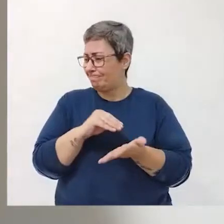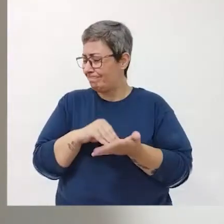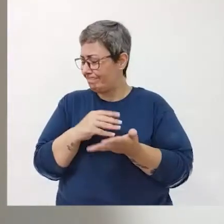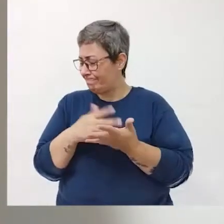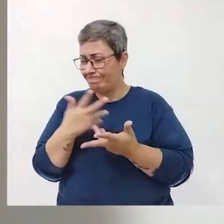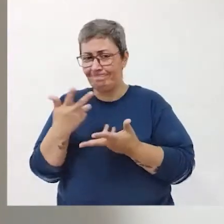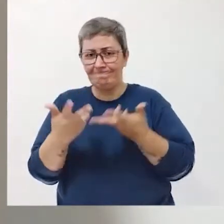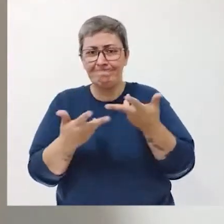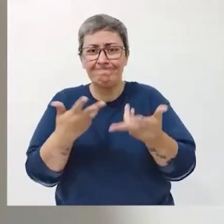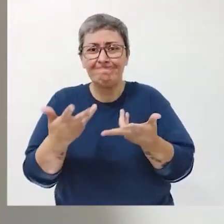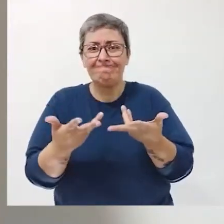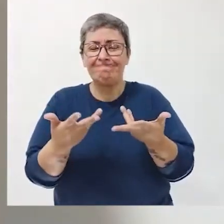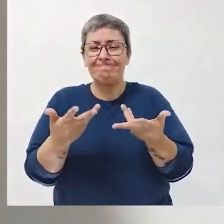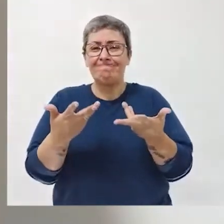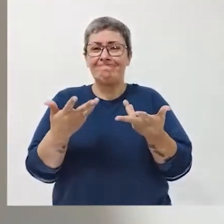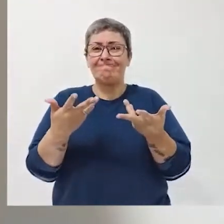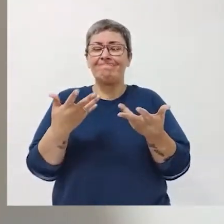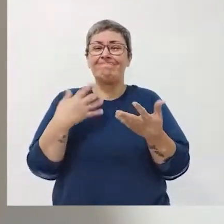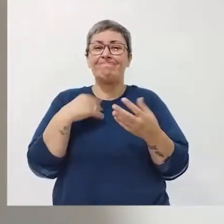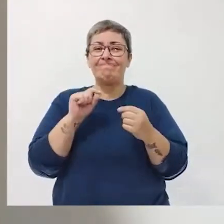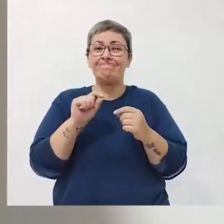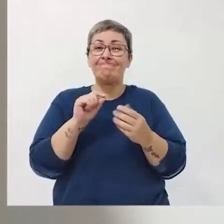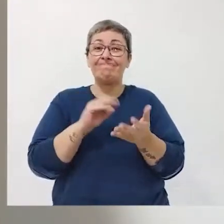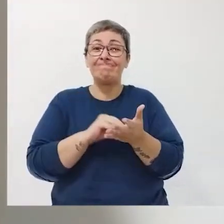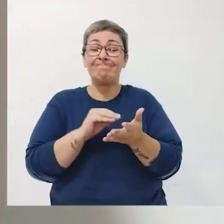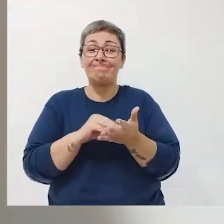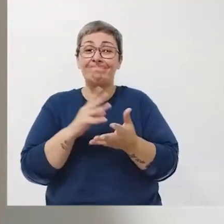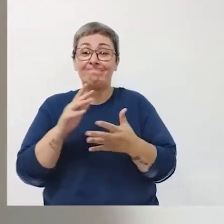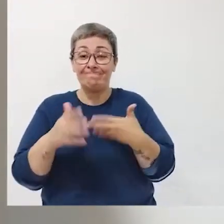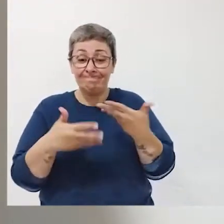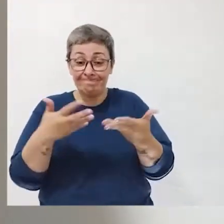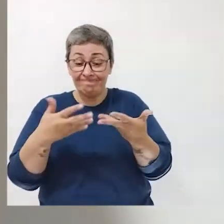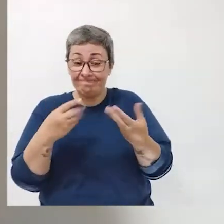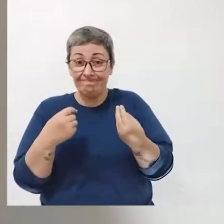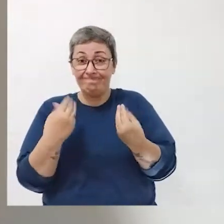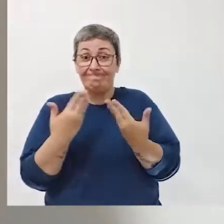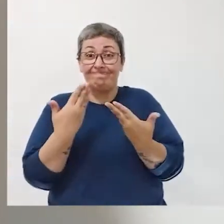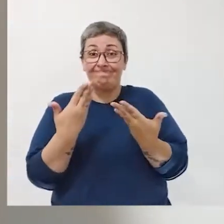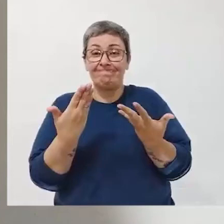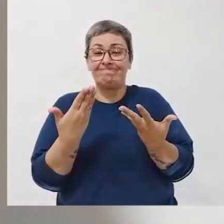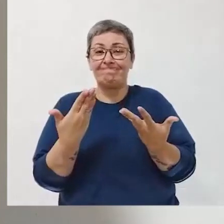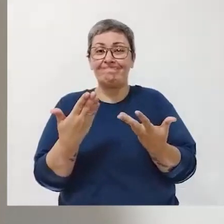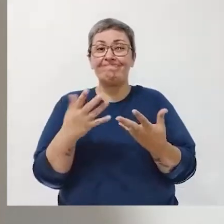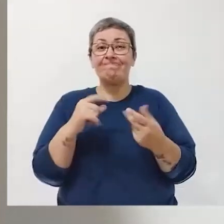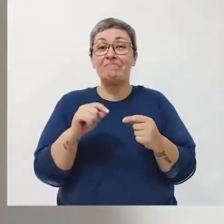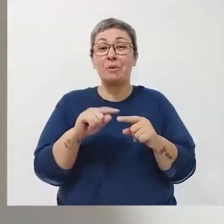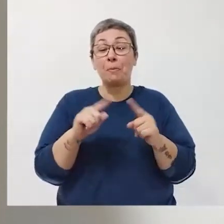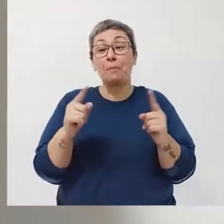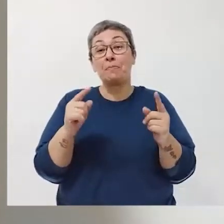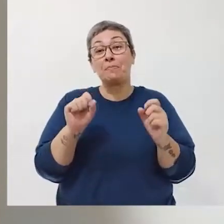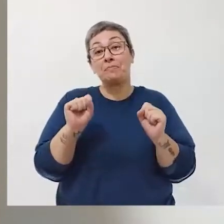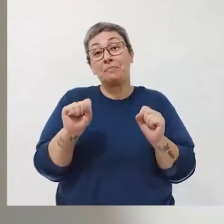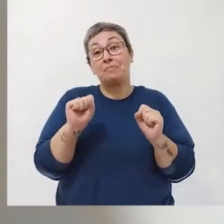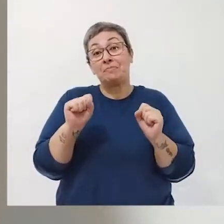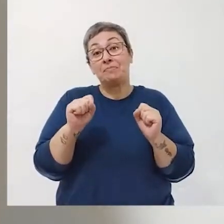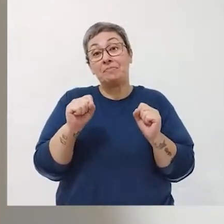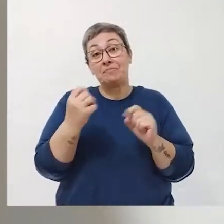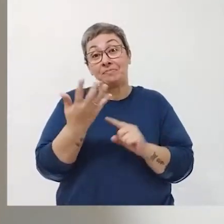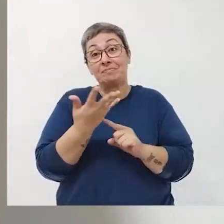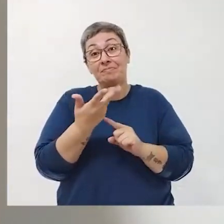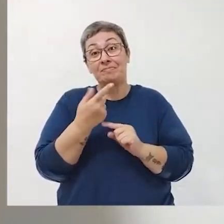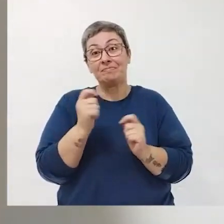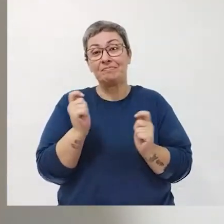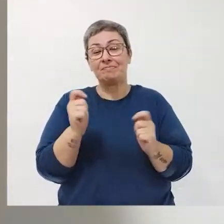palavras para dizer sobre isso"? Às vezes a palavra não dá conta, mas pode ser que a arte